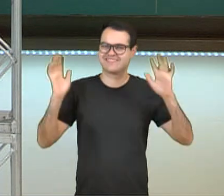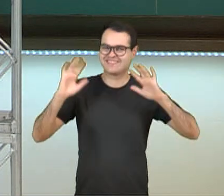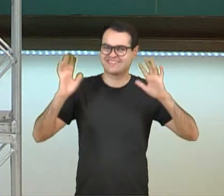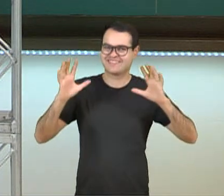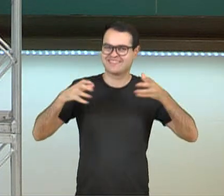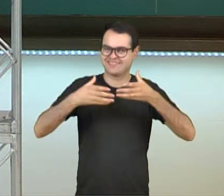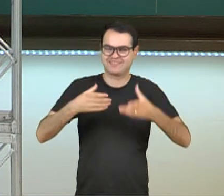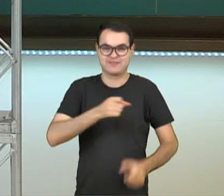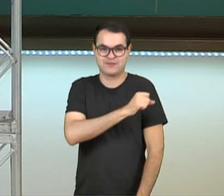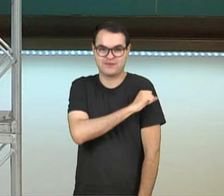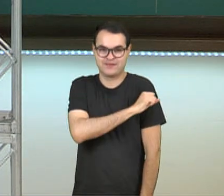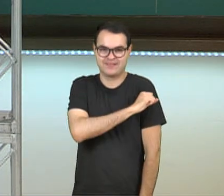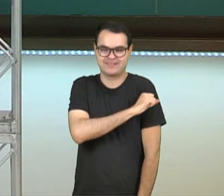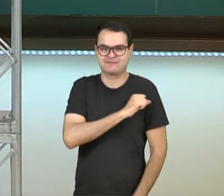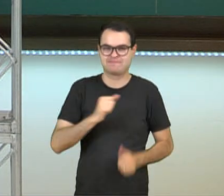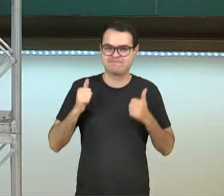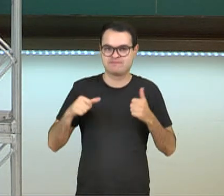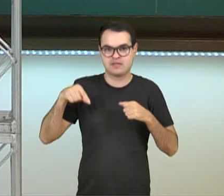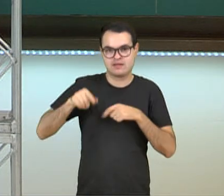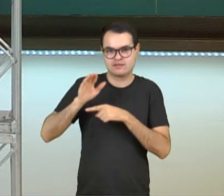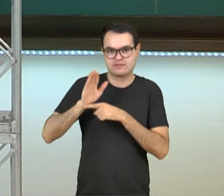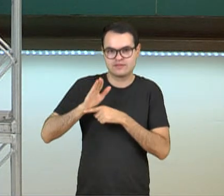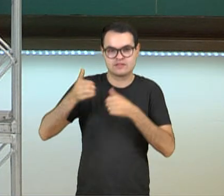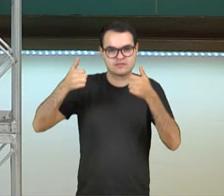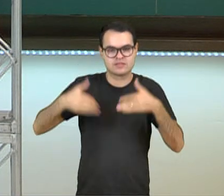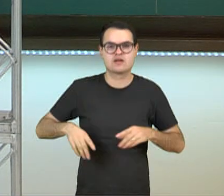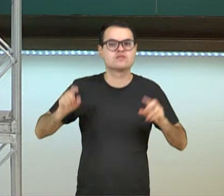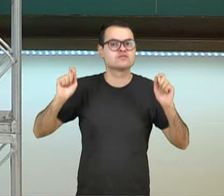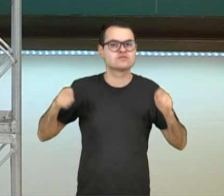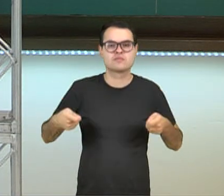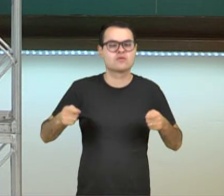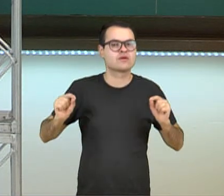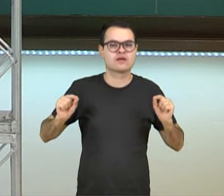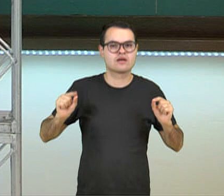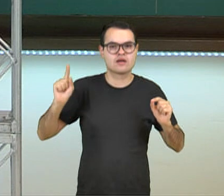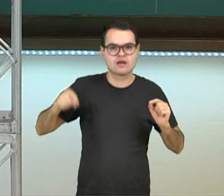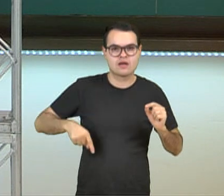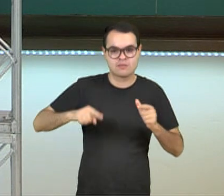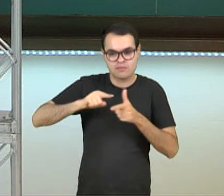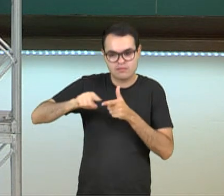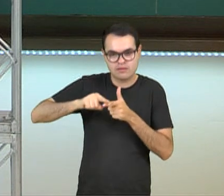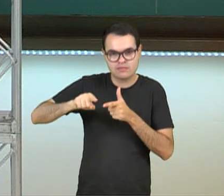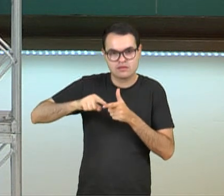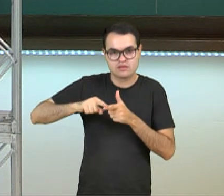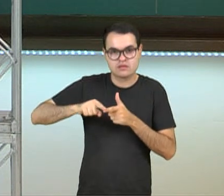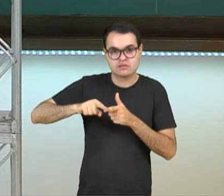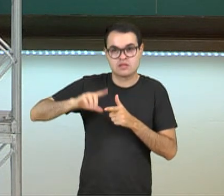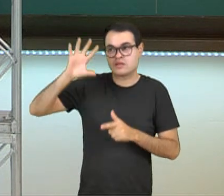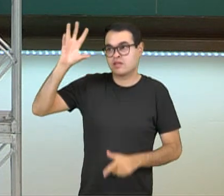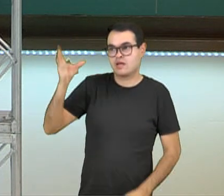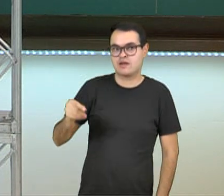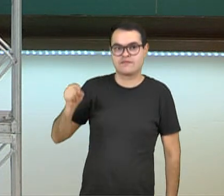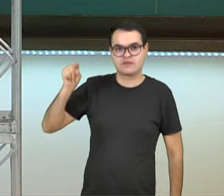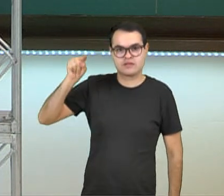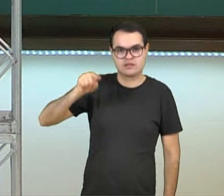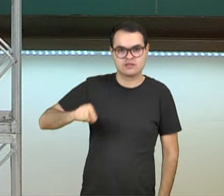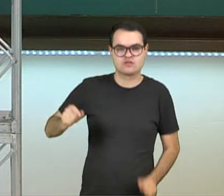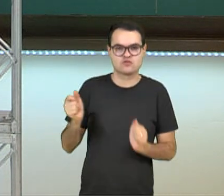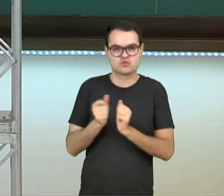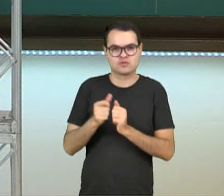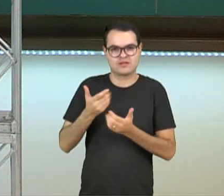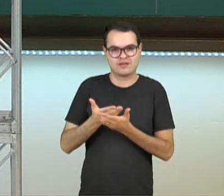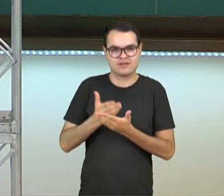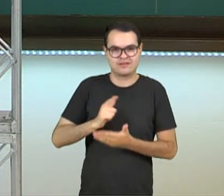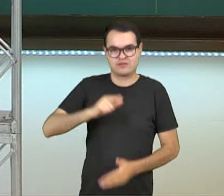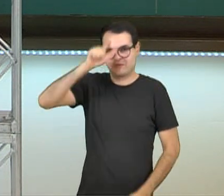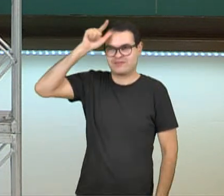Olá, estudantes do oitavo ano! Nesse vídeo, nós vamos falar sobre conflitos no continente africano. Junto comigo nessa aula